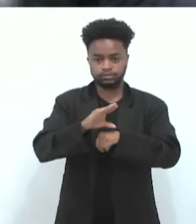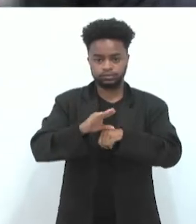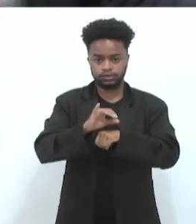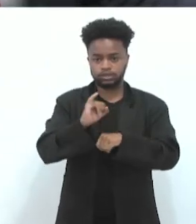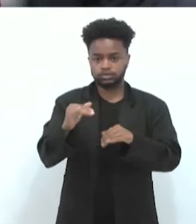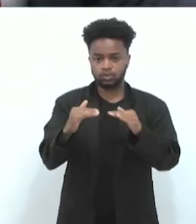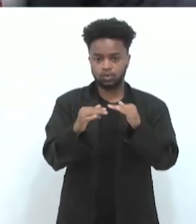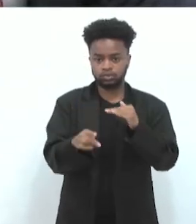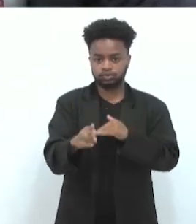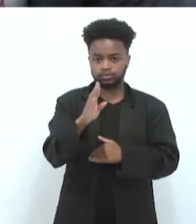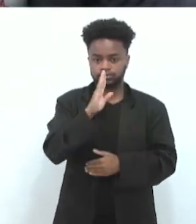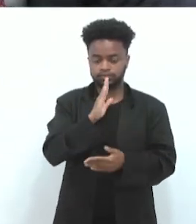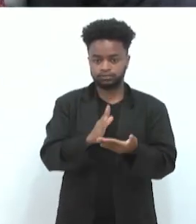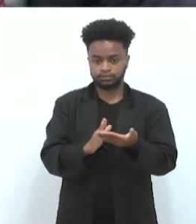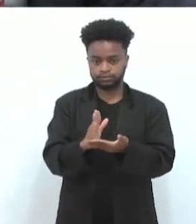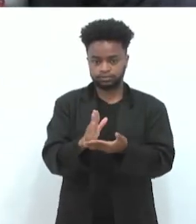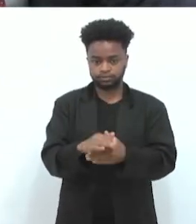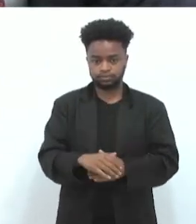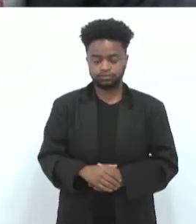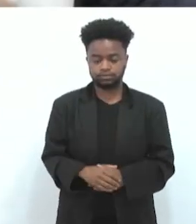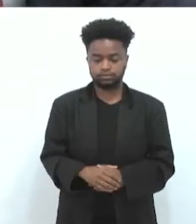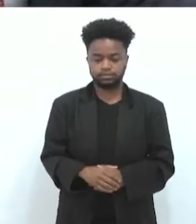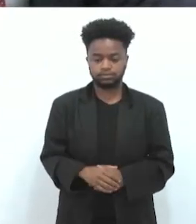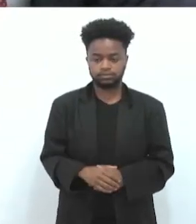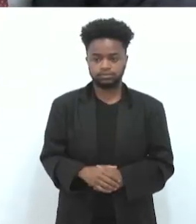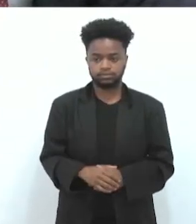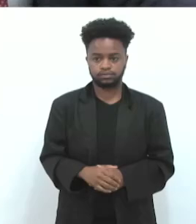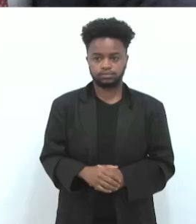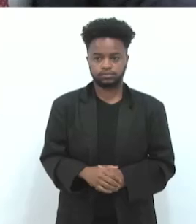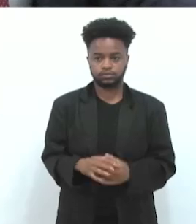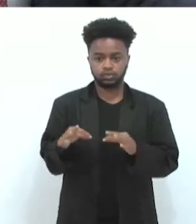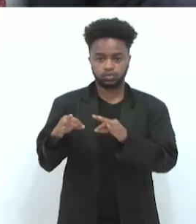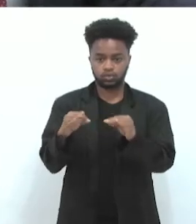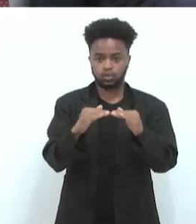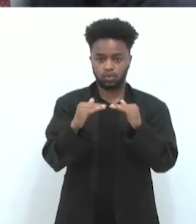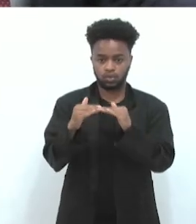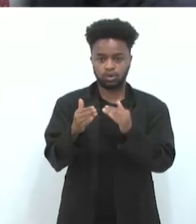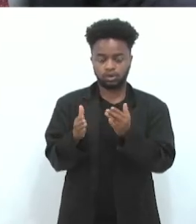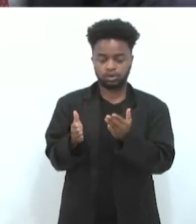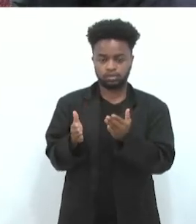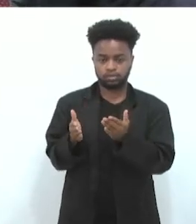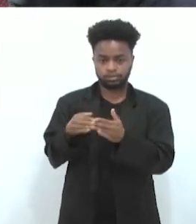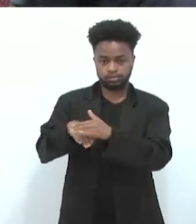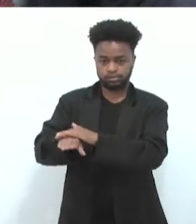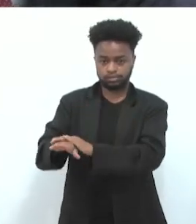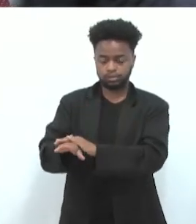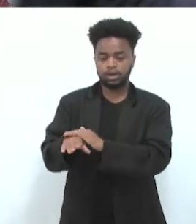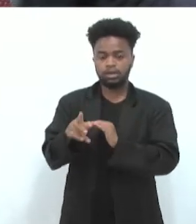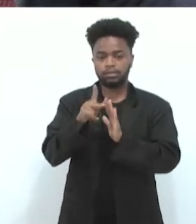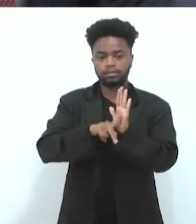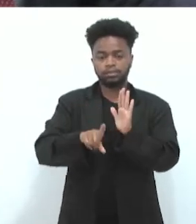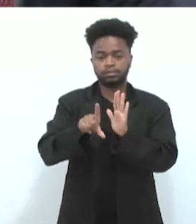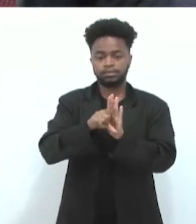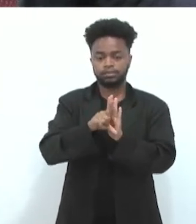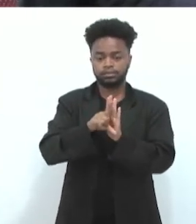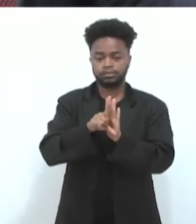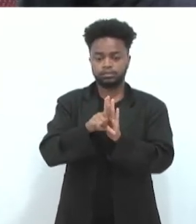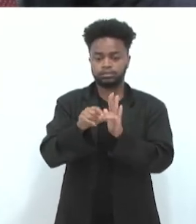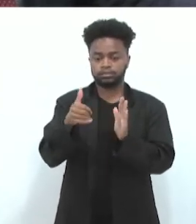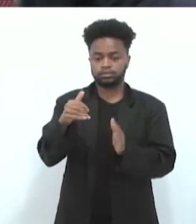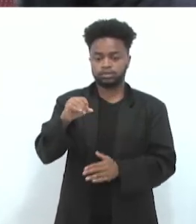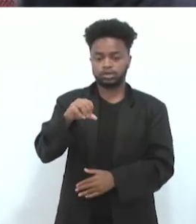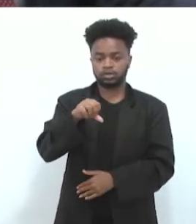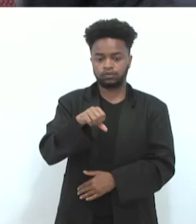aprovam permaneçam como estão, aprovada a inconstitucionalidade por unanimidade, vai a arquivo. 13 da pauta, projeto de lei 1091,